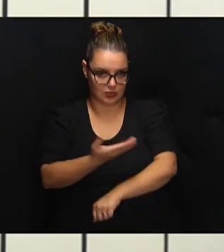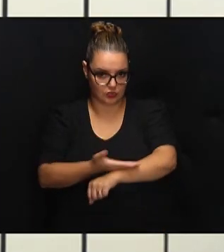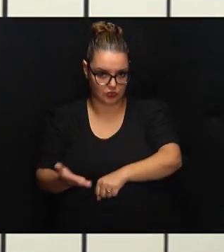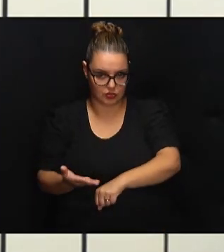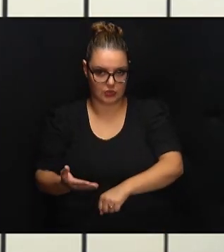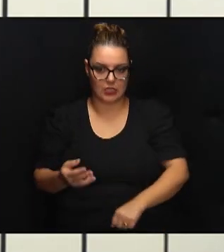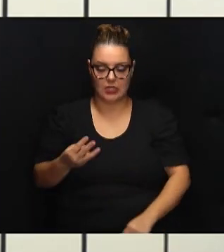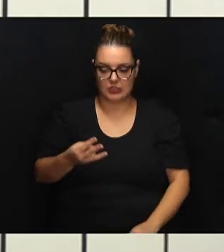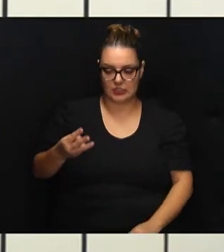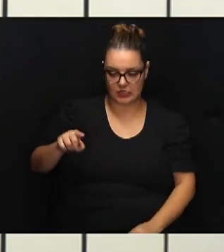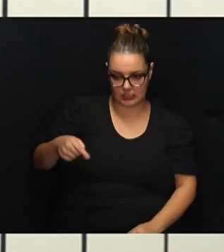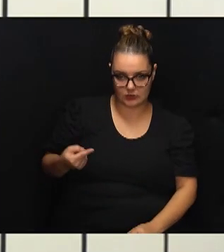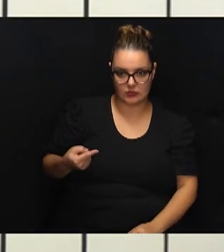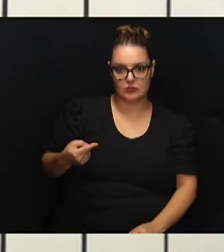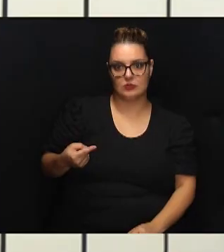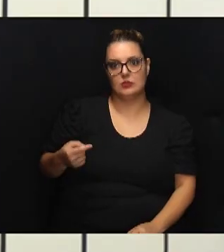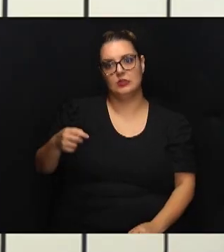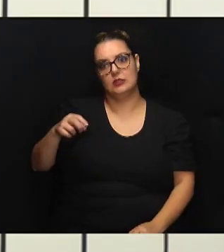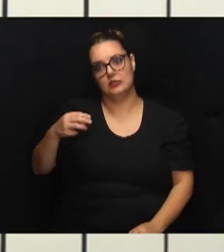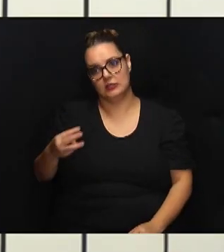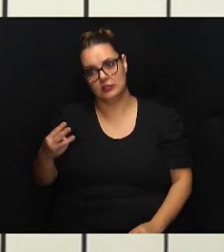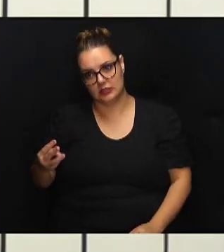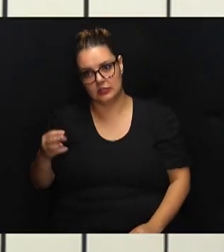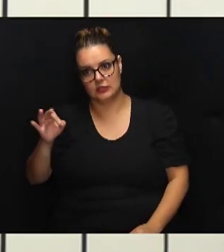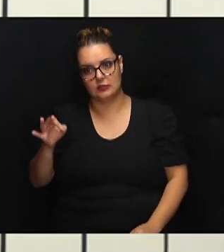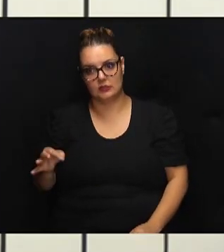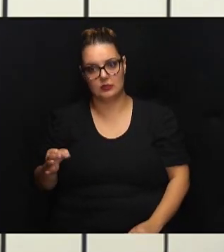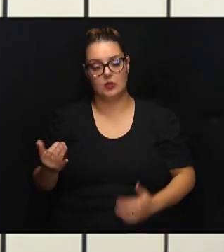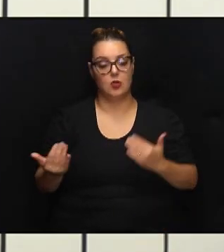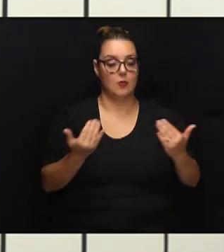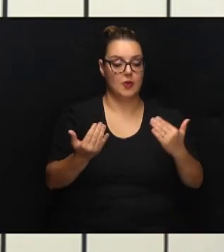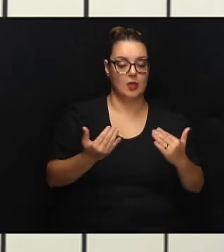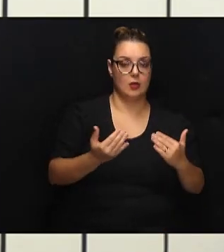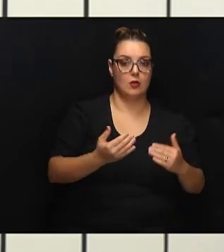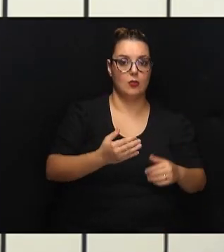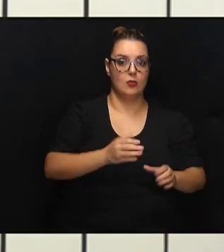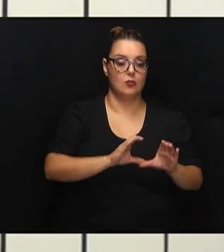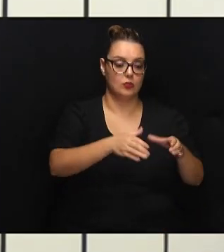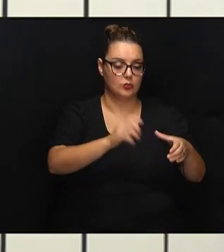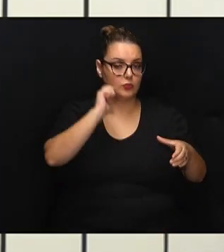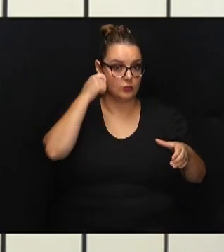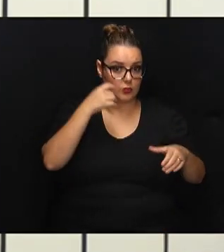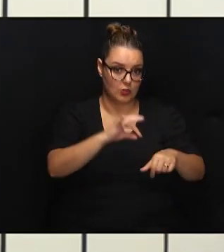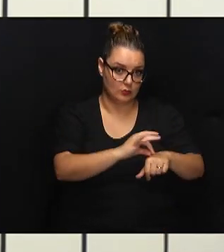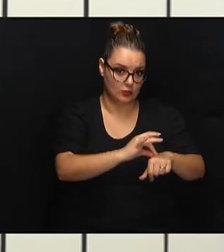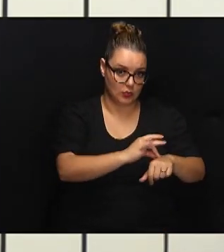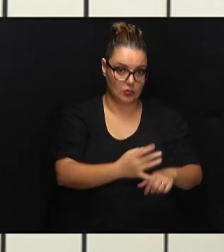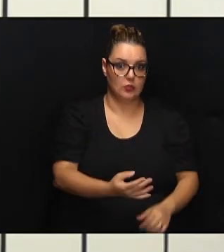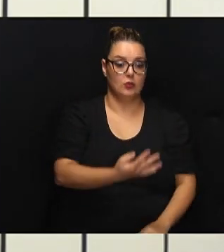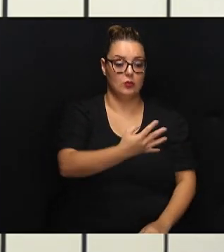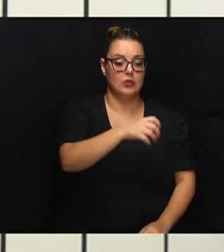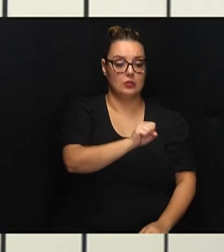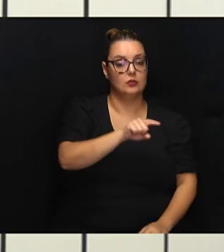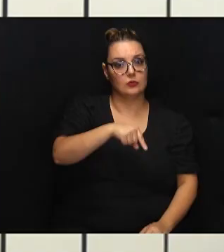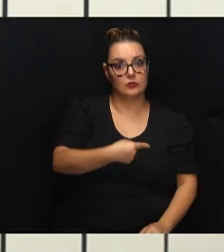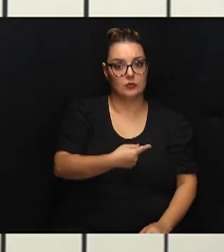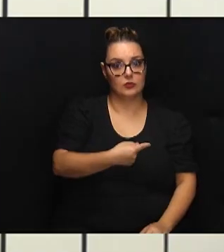33,5%, inferior à registrada entre pretos, que foi de 41,8%, e pardos,